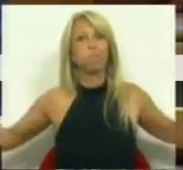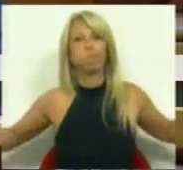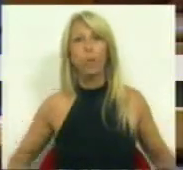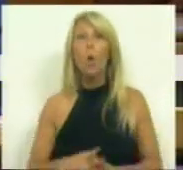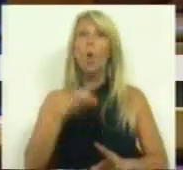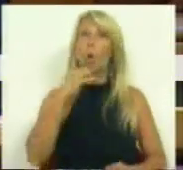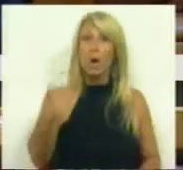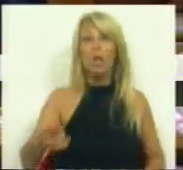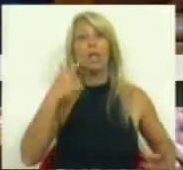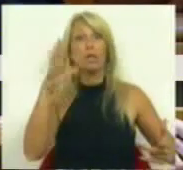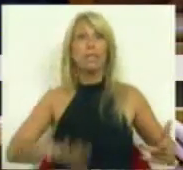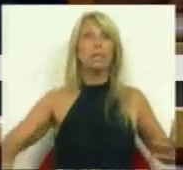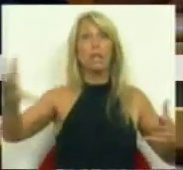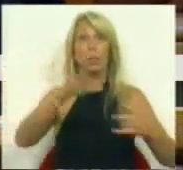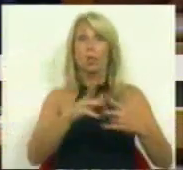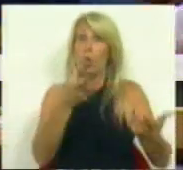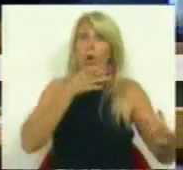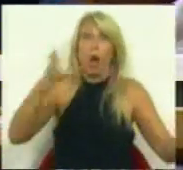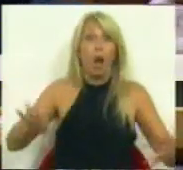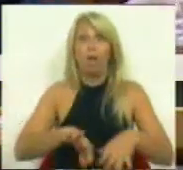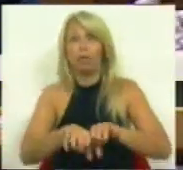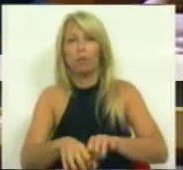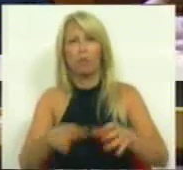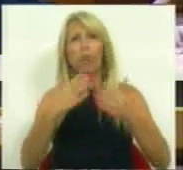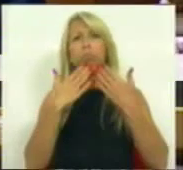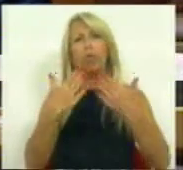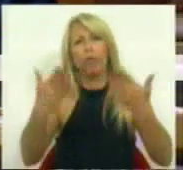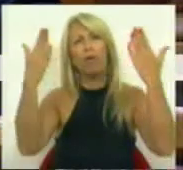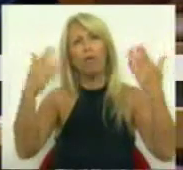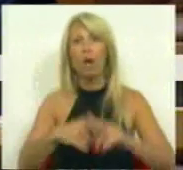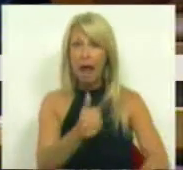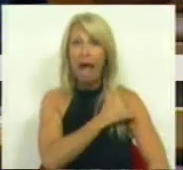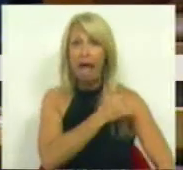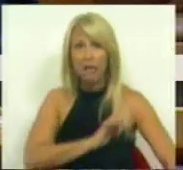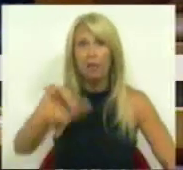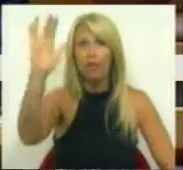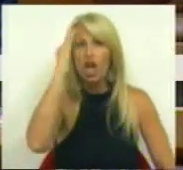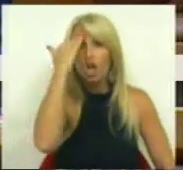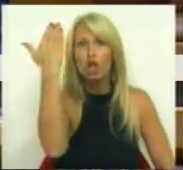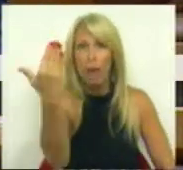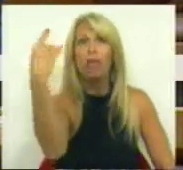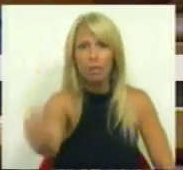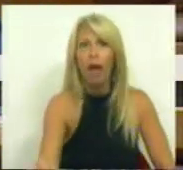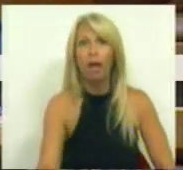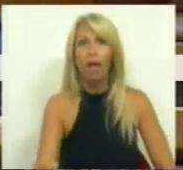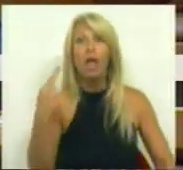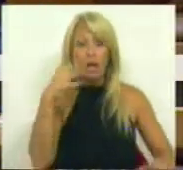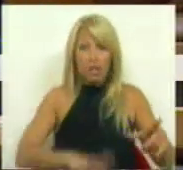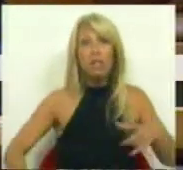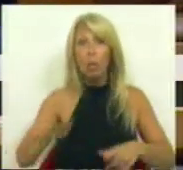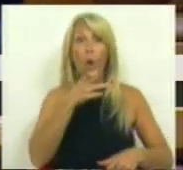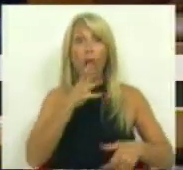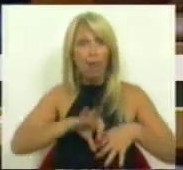cenários apocalípticos, por favor, devem ter espelho lá em casa. O cenário apocalíptico é este em que estamos